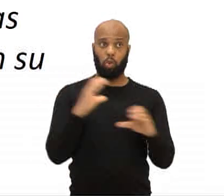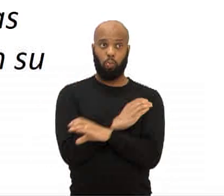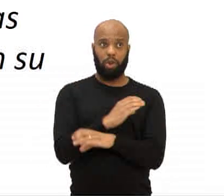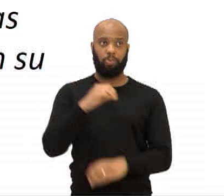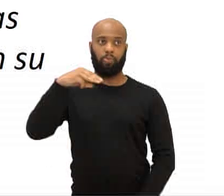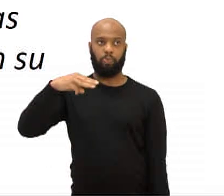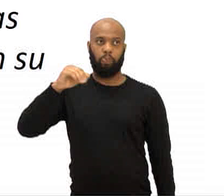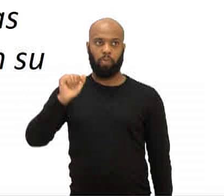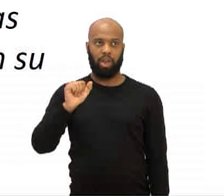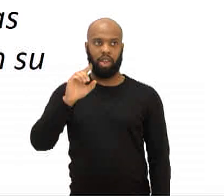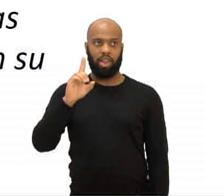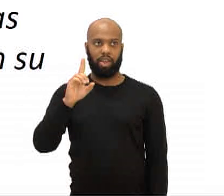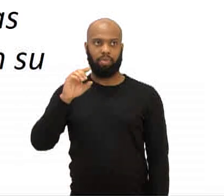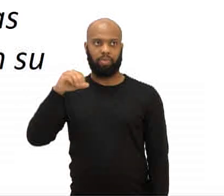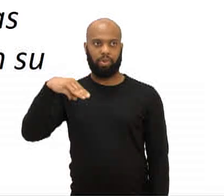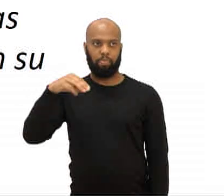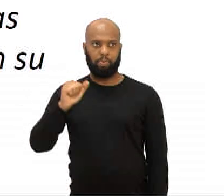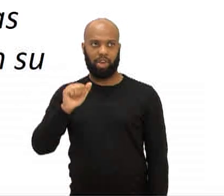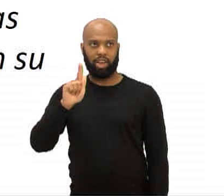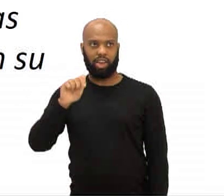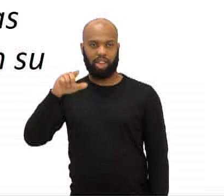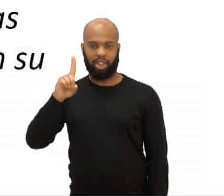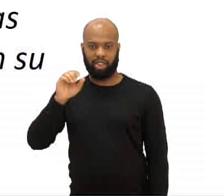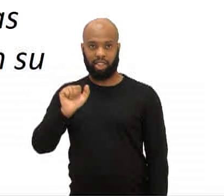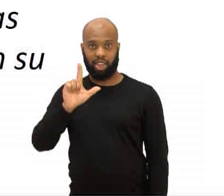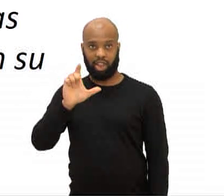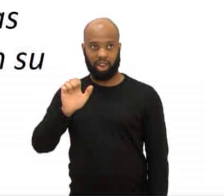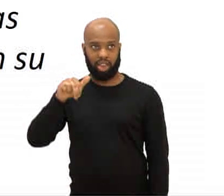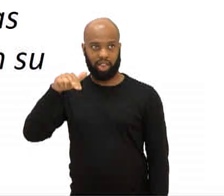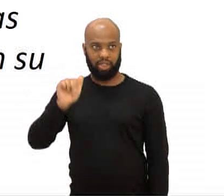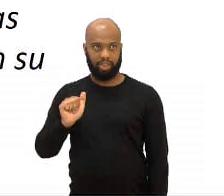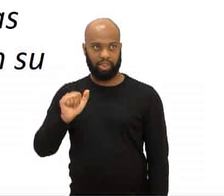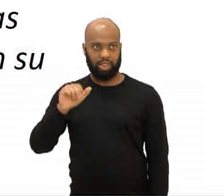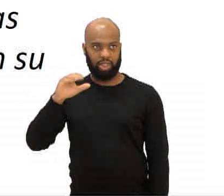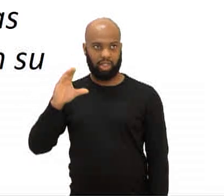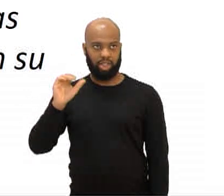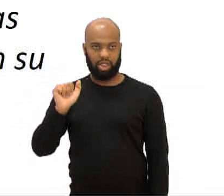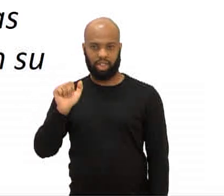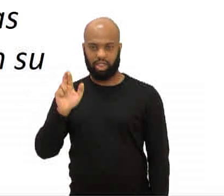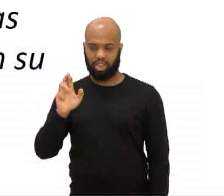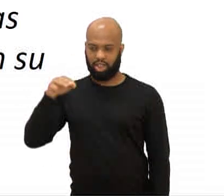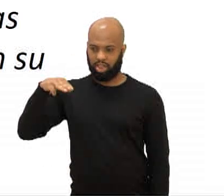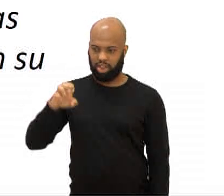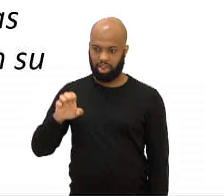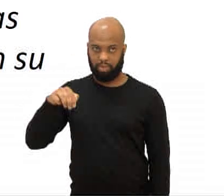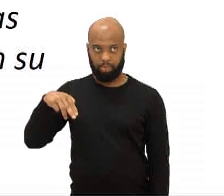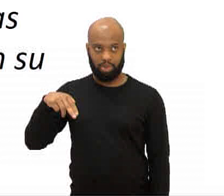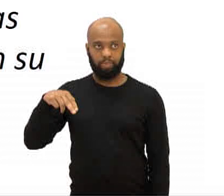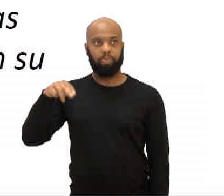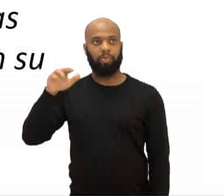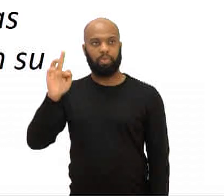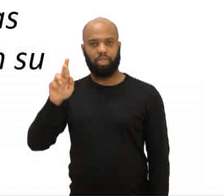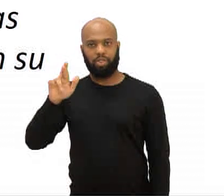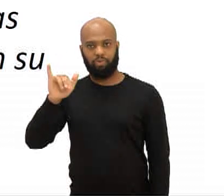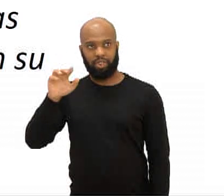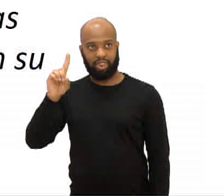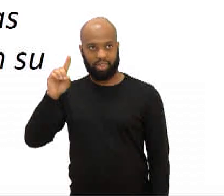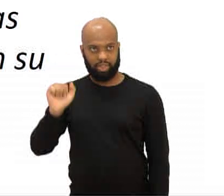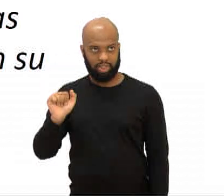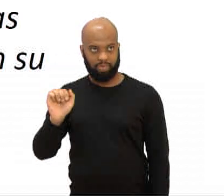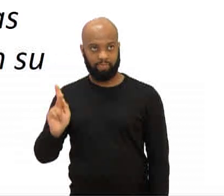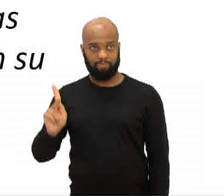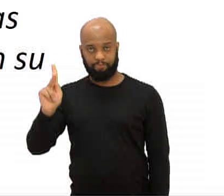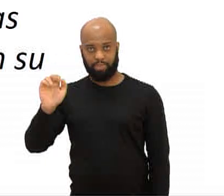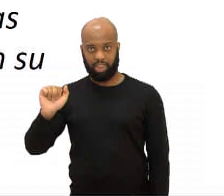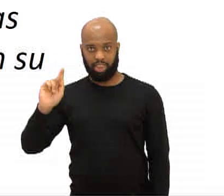né? Foi uma pintora mexicana mundialmente conhecida. É uma pintora mexicana mundialmente conhecida.